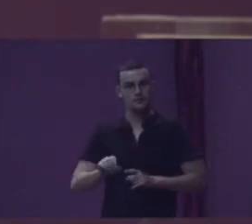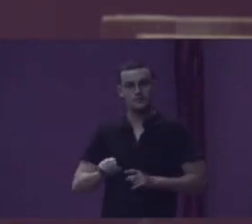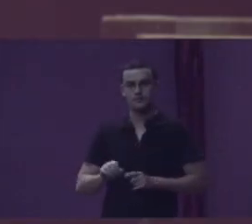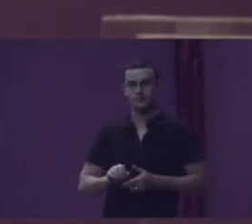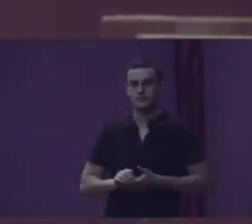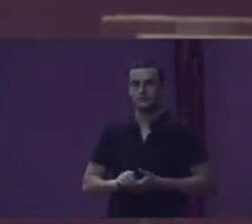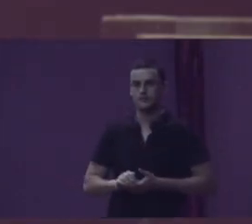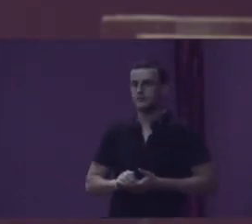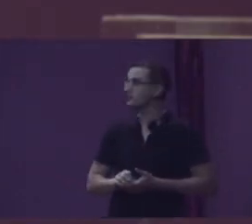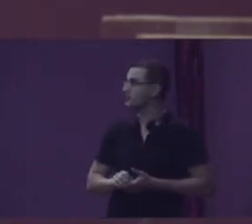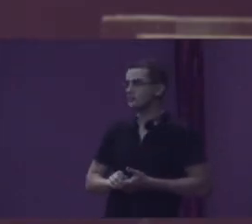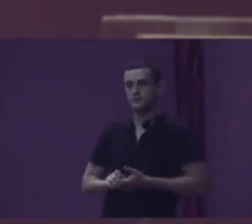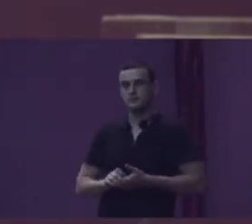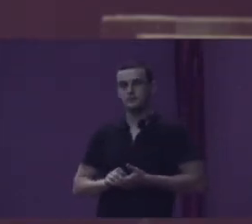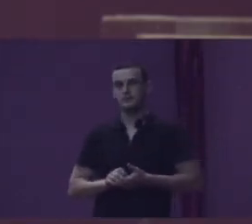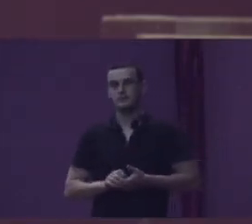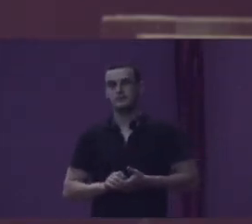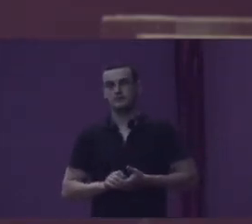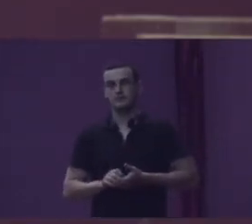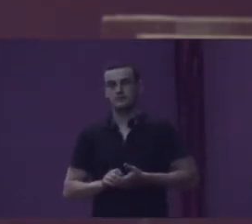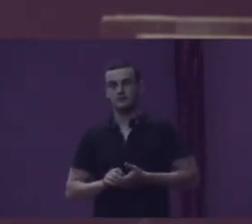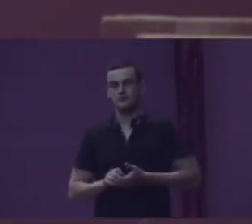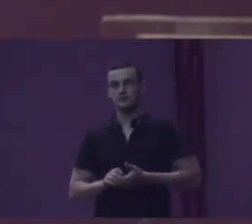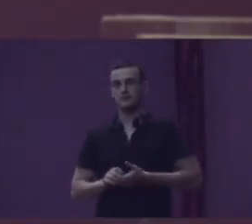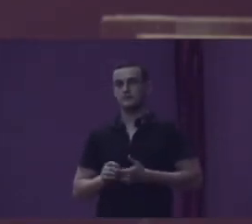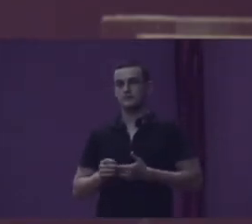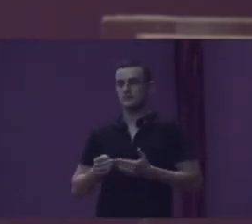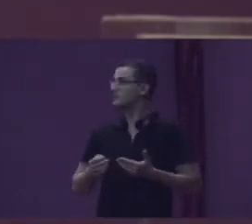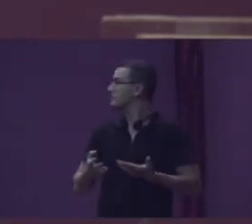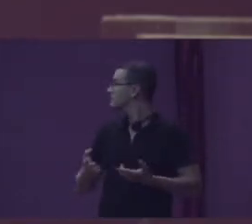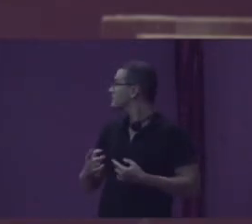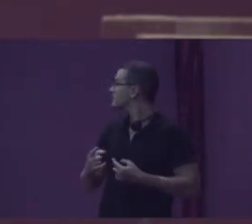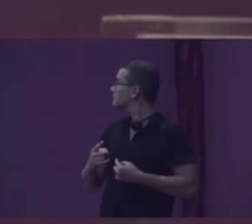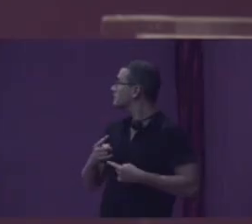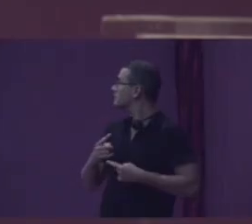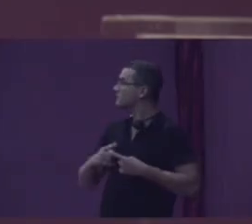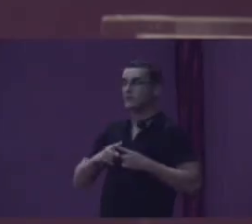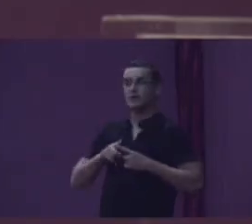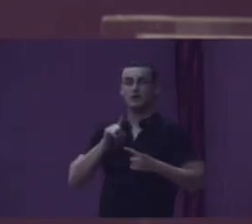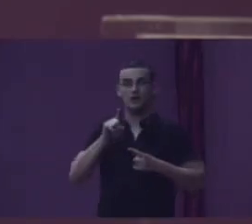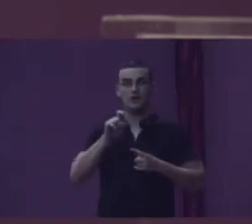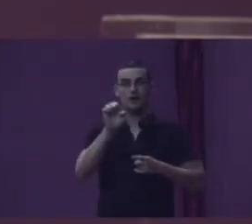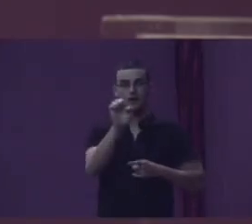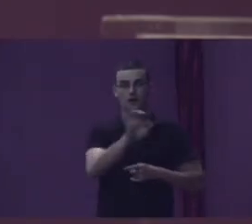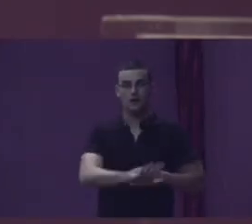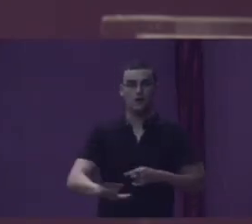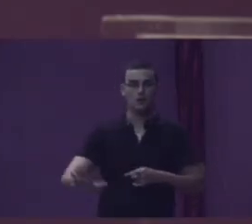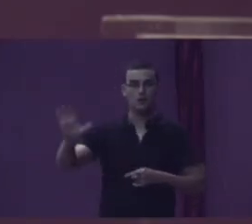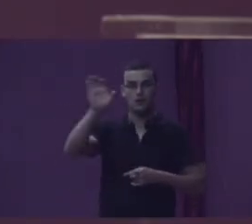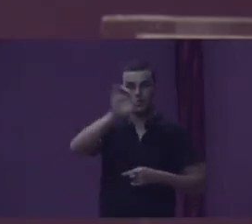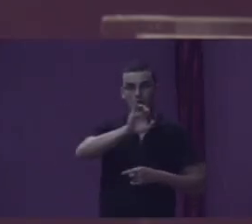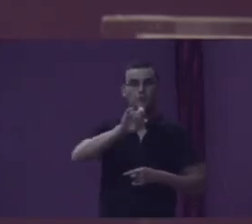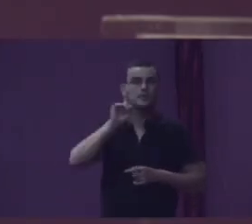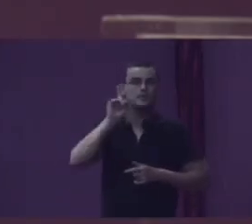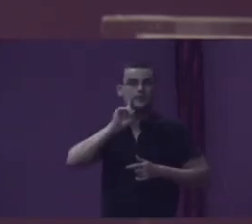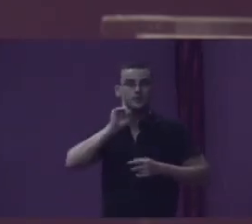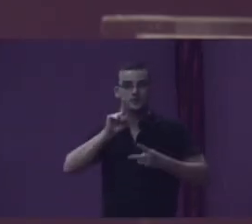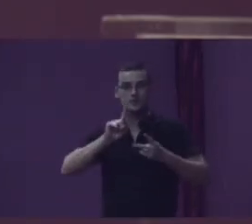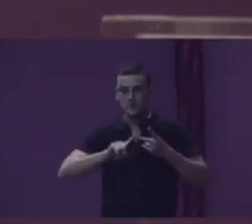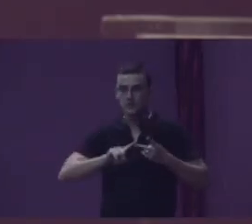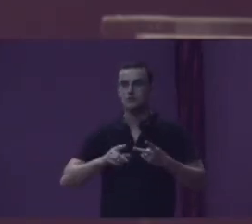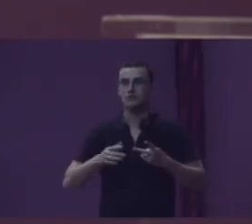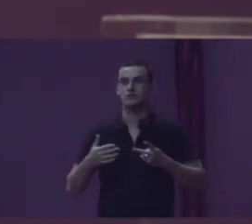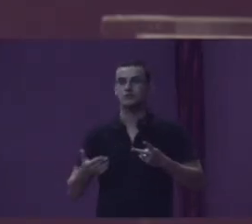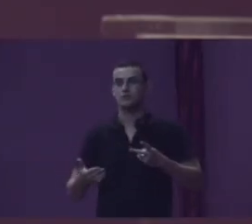desapareceu. Olha, hoje temos o risco na Europa e Estados Unidos é muito baixo.